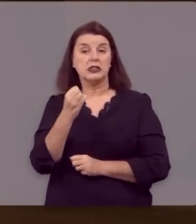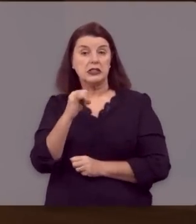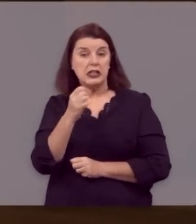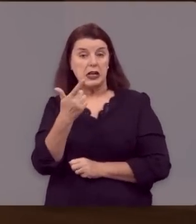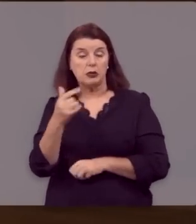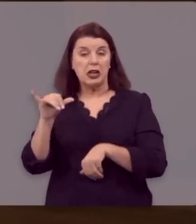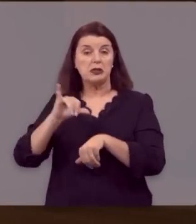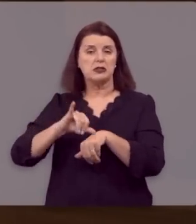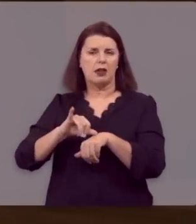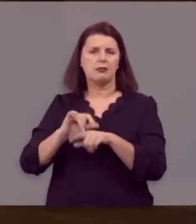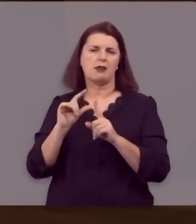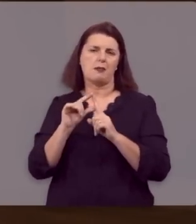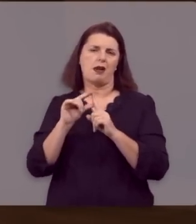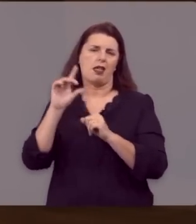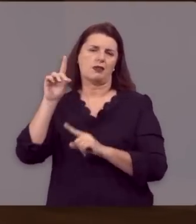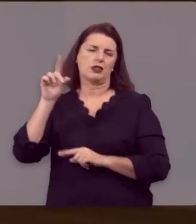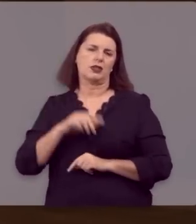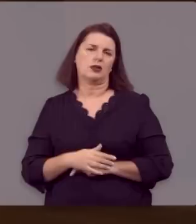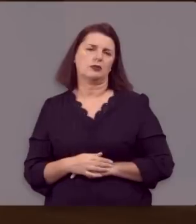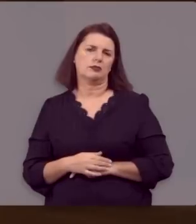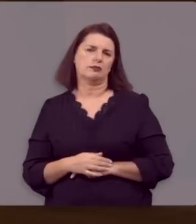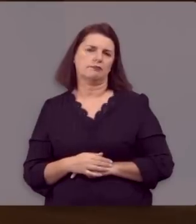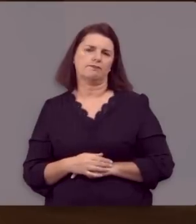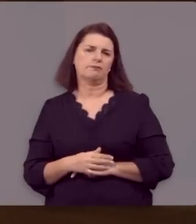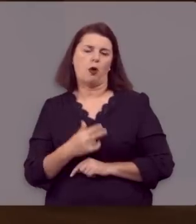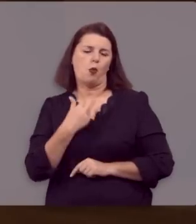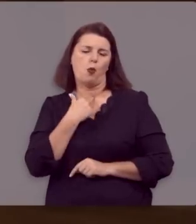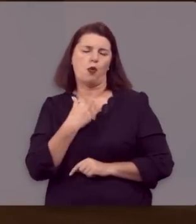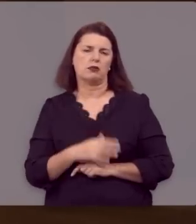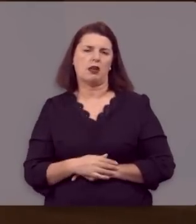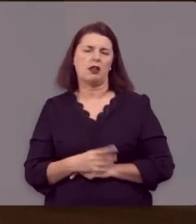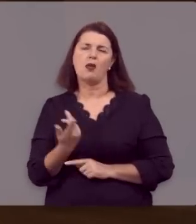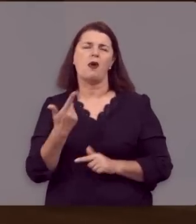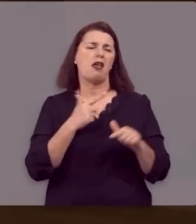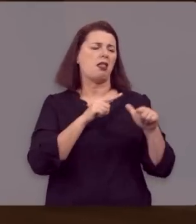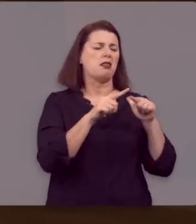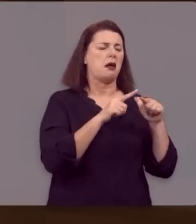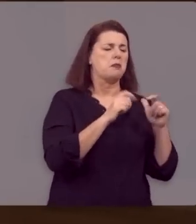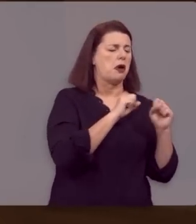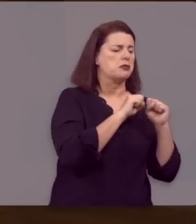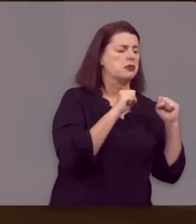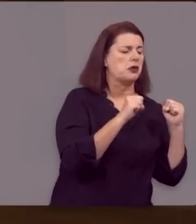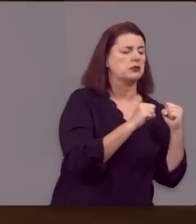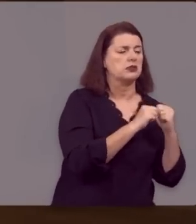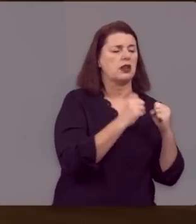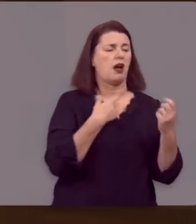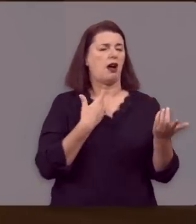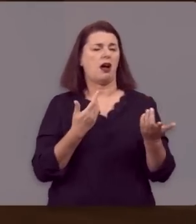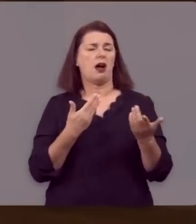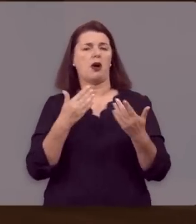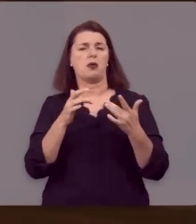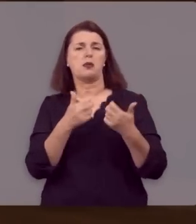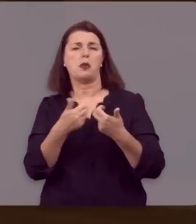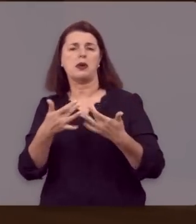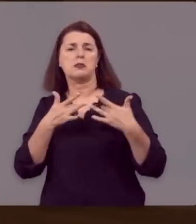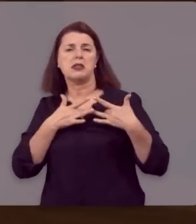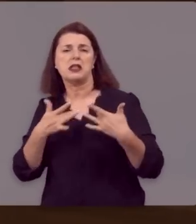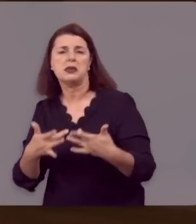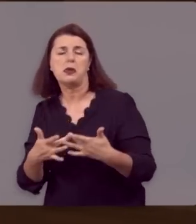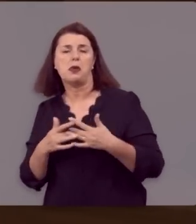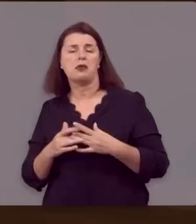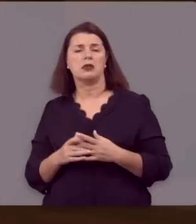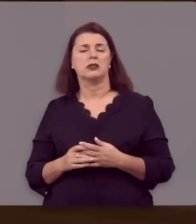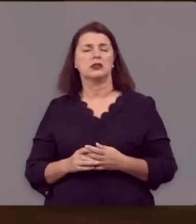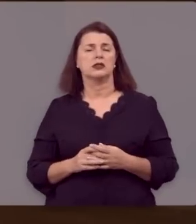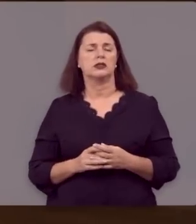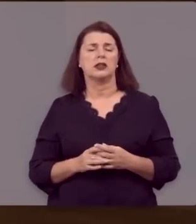centralizado na palavra. Não é ação social, não é apenas atos de misericórdia,